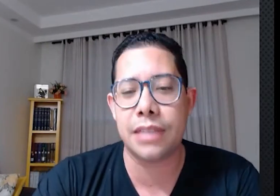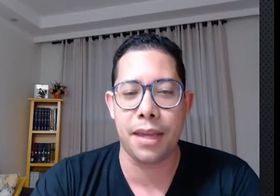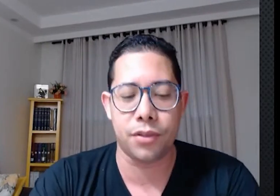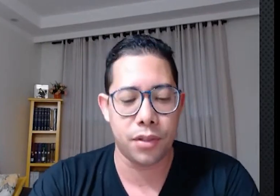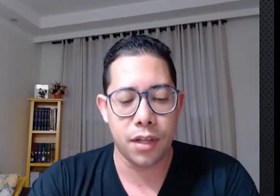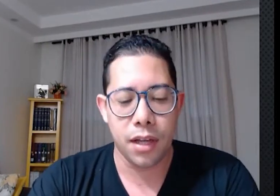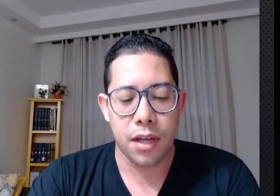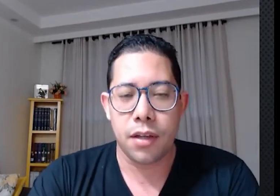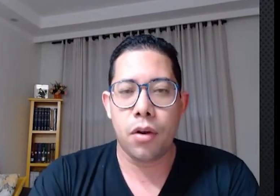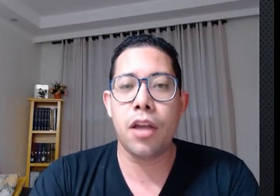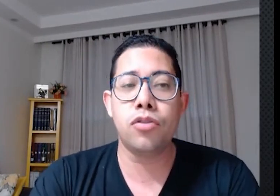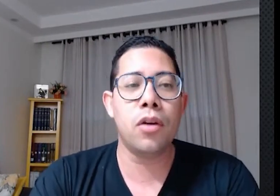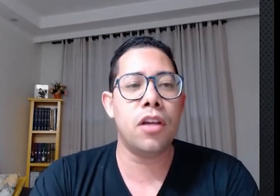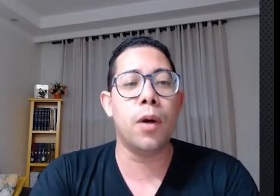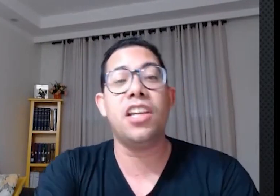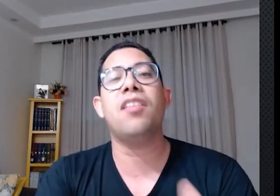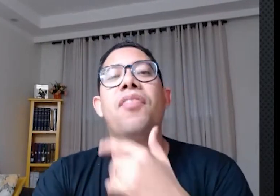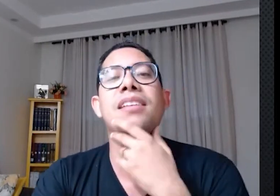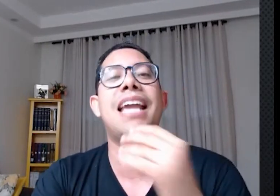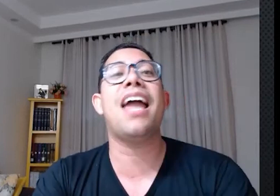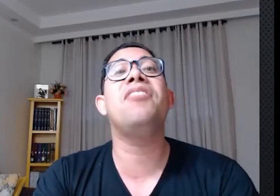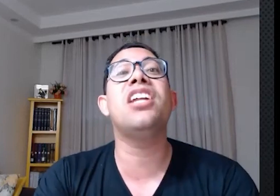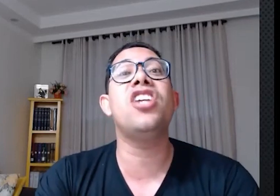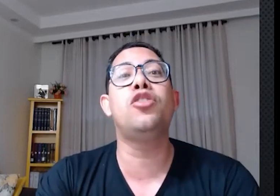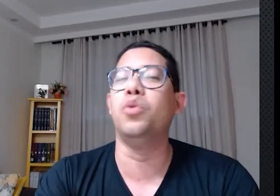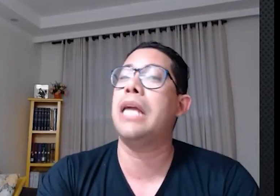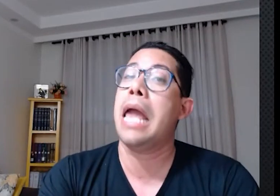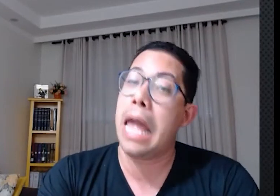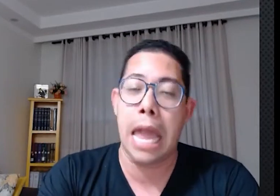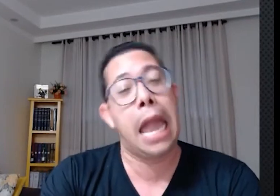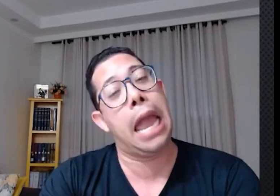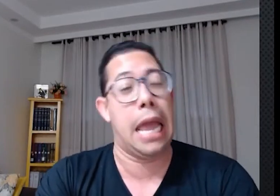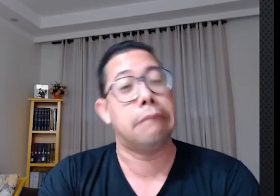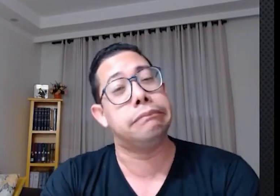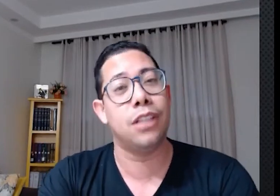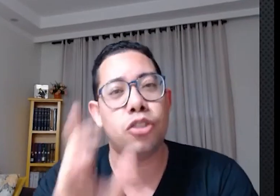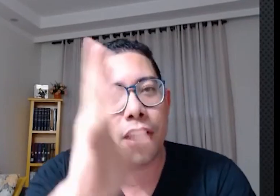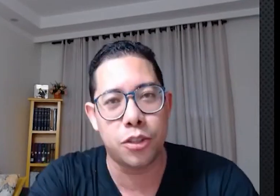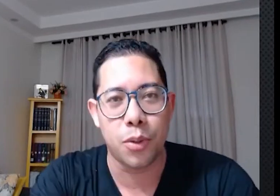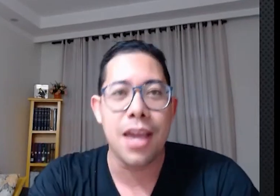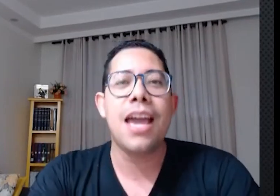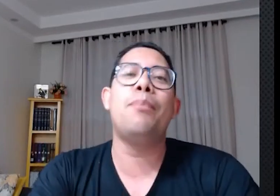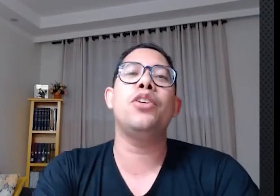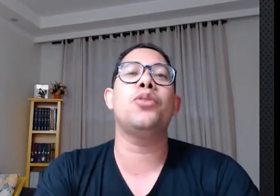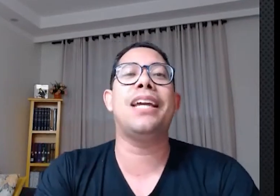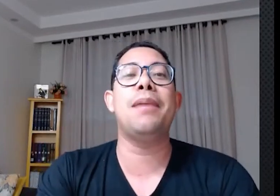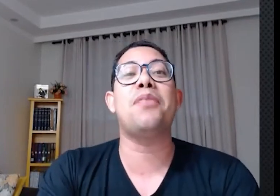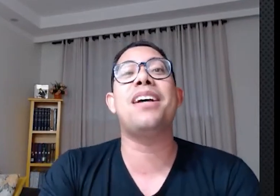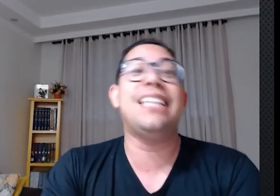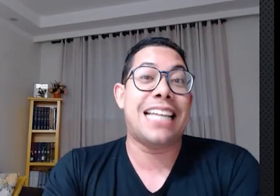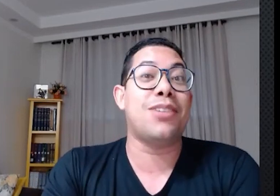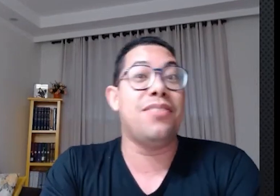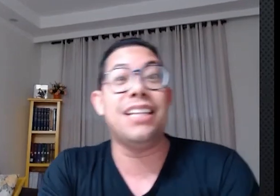Novo Testamento? Resumão do resumão. Tem gente que vai falar assim, é a vida de Jesus. Não só isso. É por isso que eu tô aqui